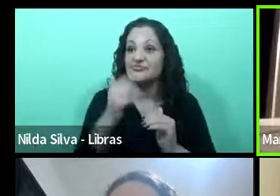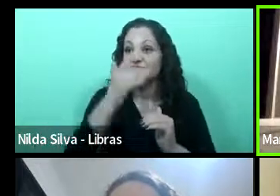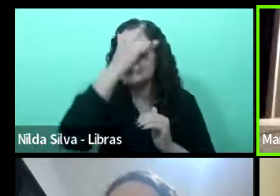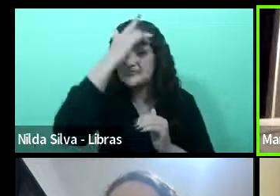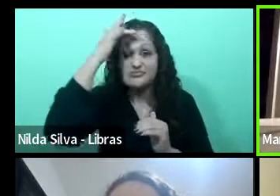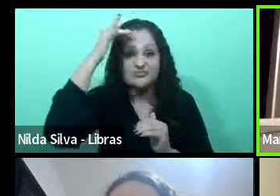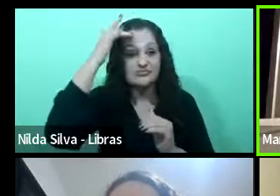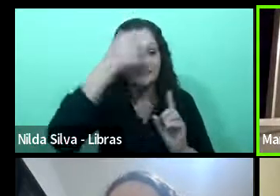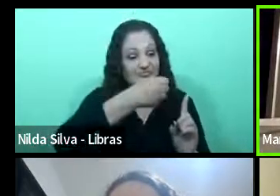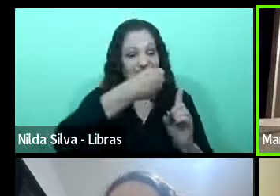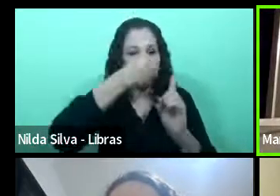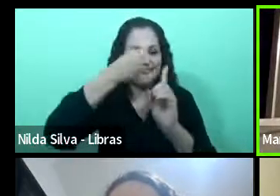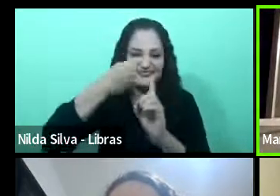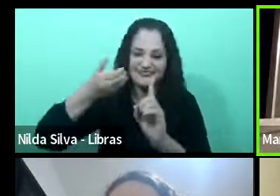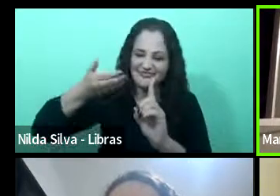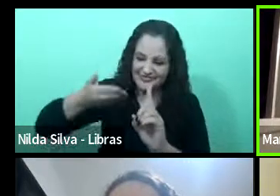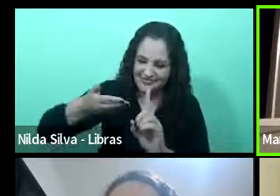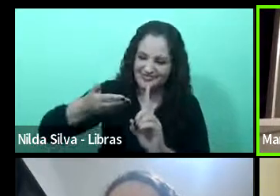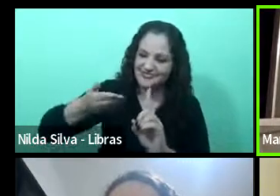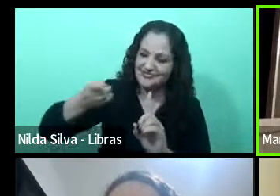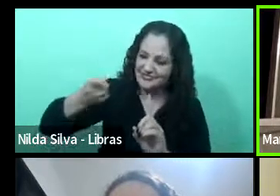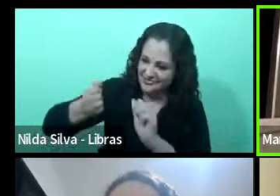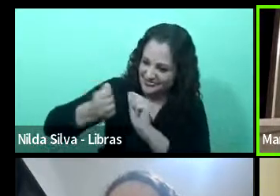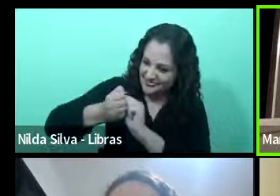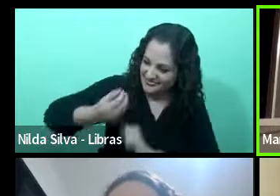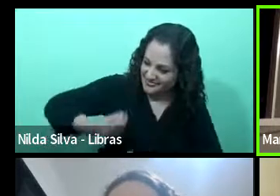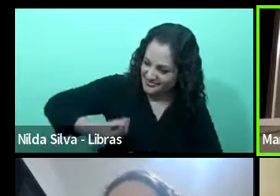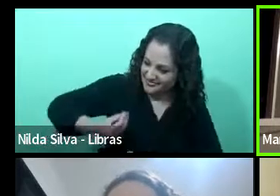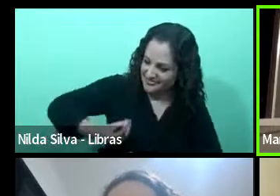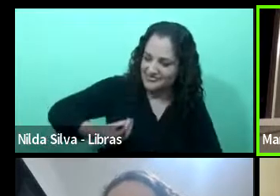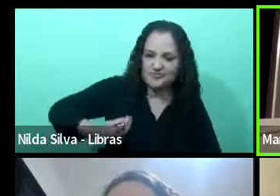idosos estejam. São muitas formas, né?